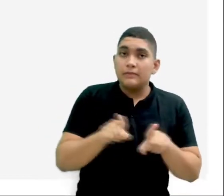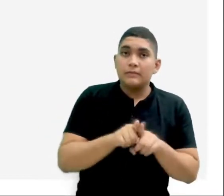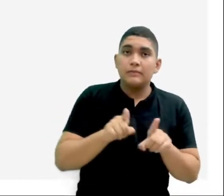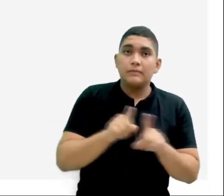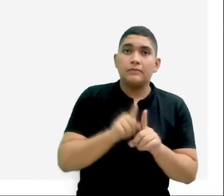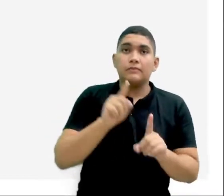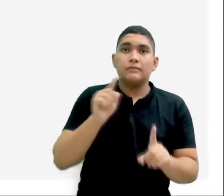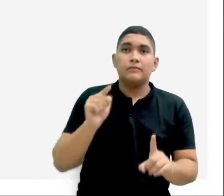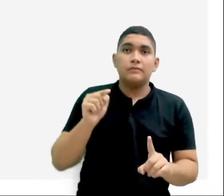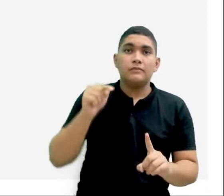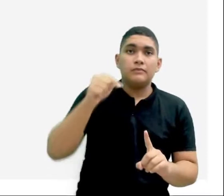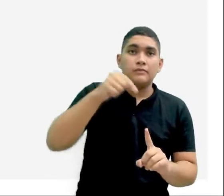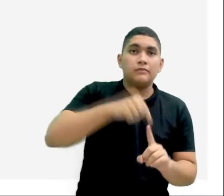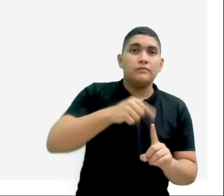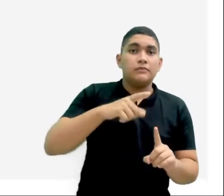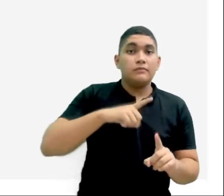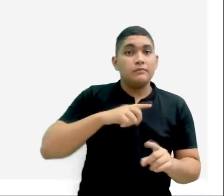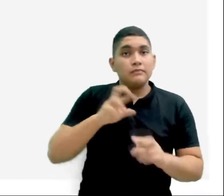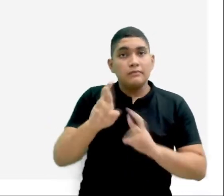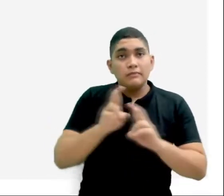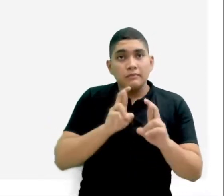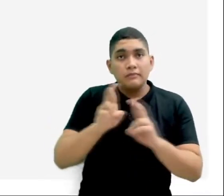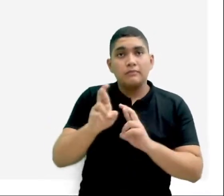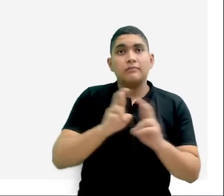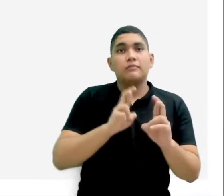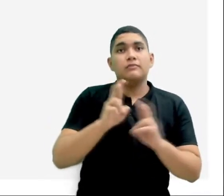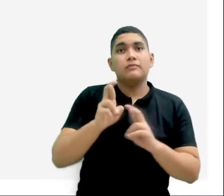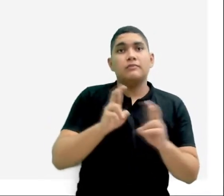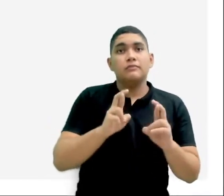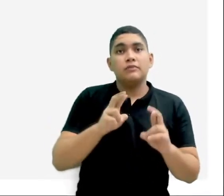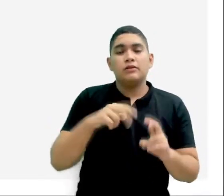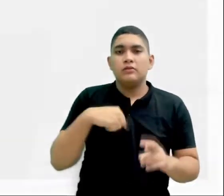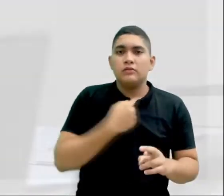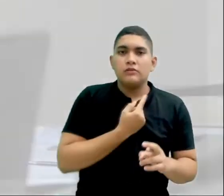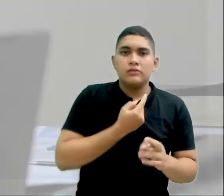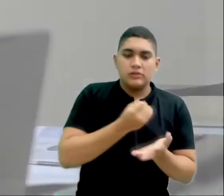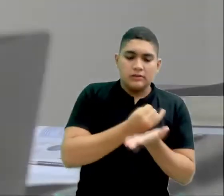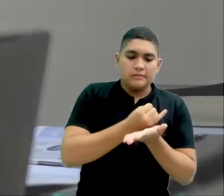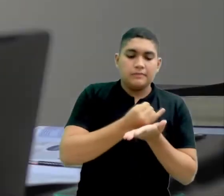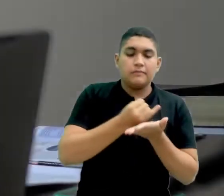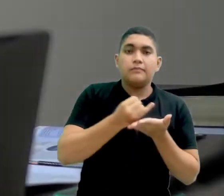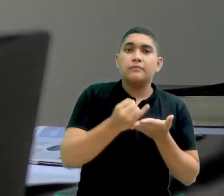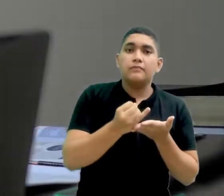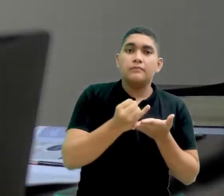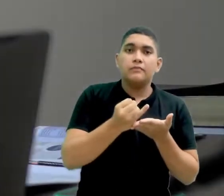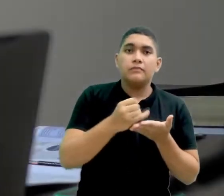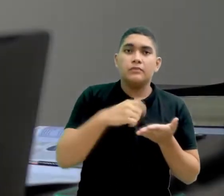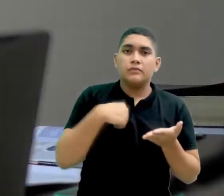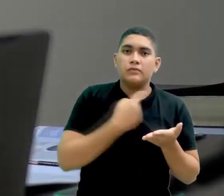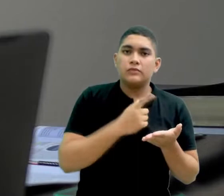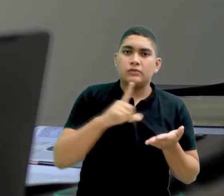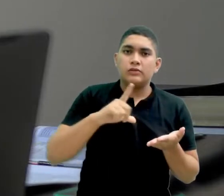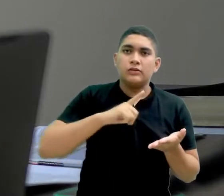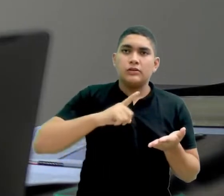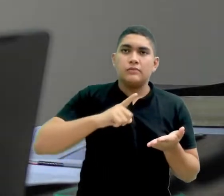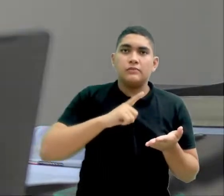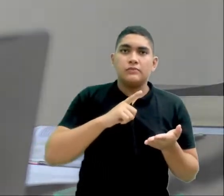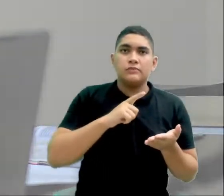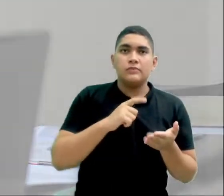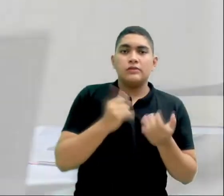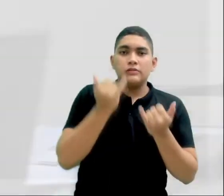a desavença, tá bom? E na nossa introdução, nós temos as seguintes informações. Primeiro,